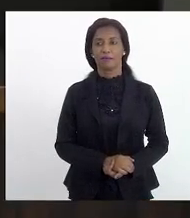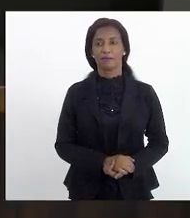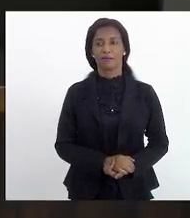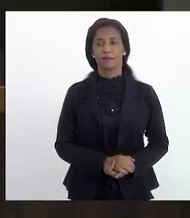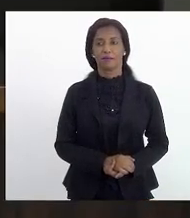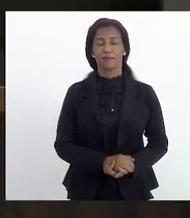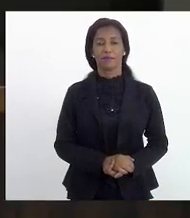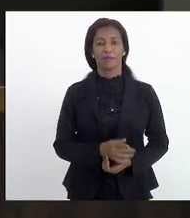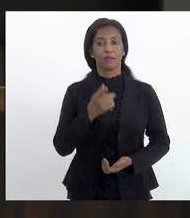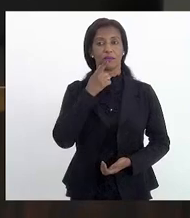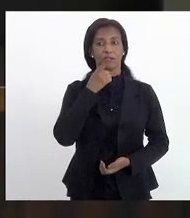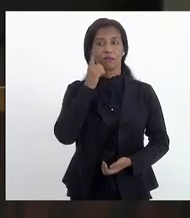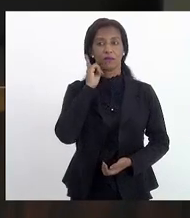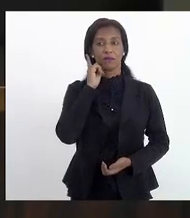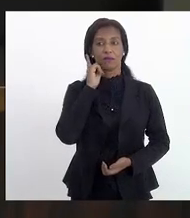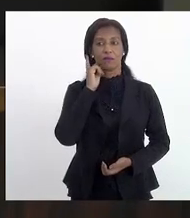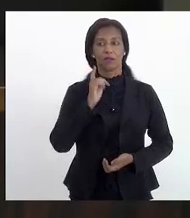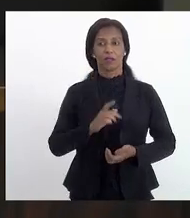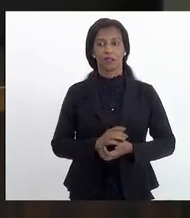No dia de ontem, eu